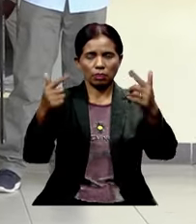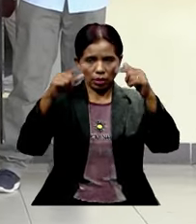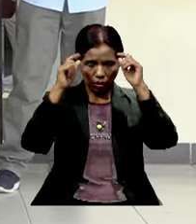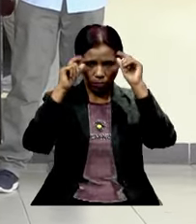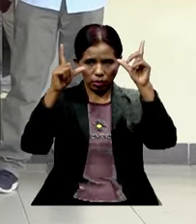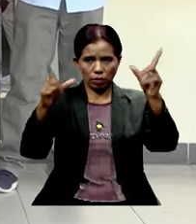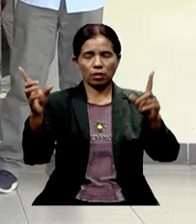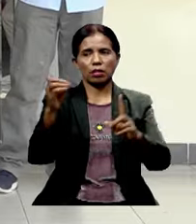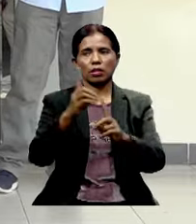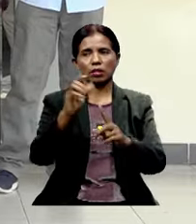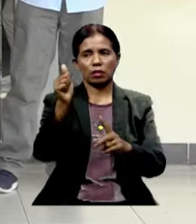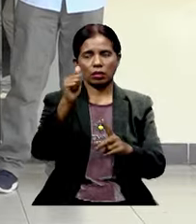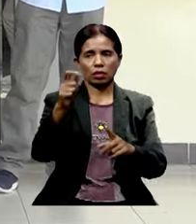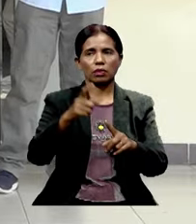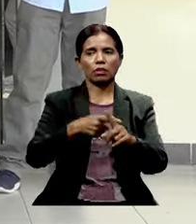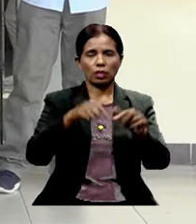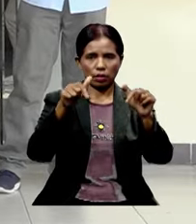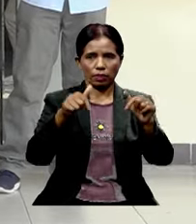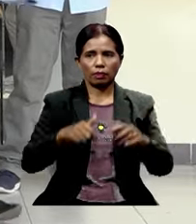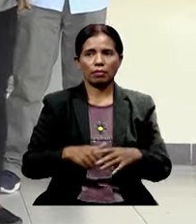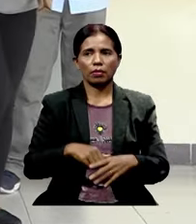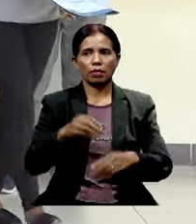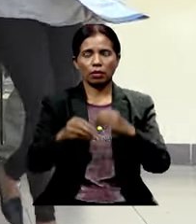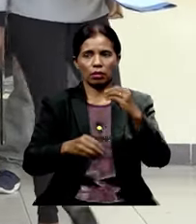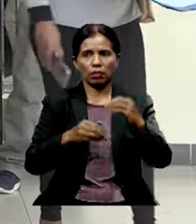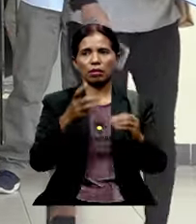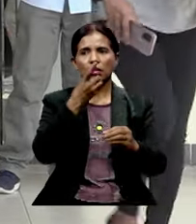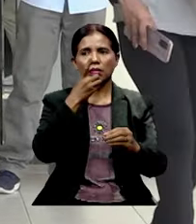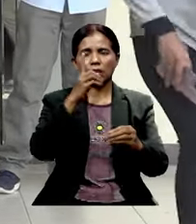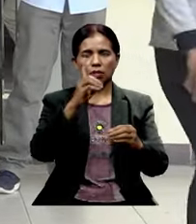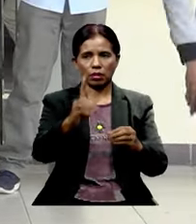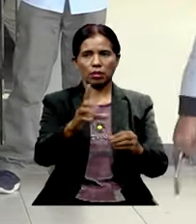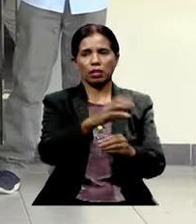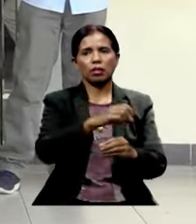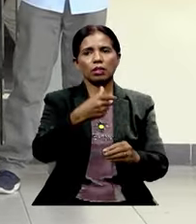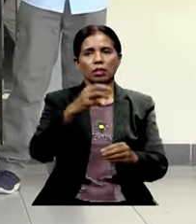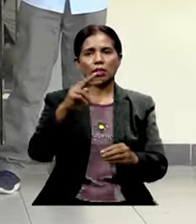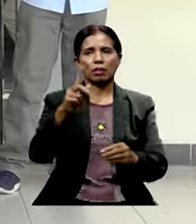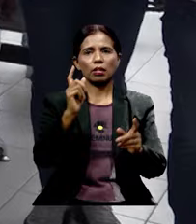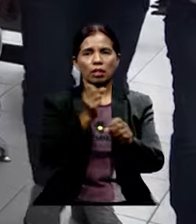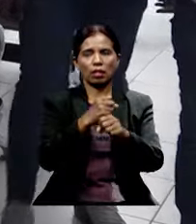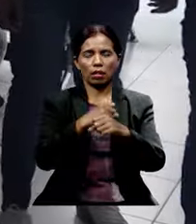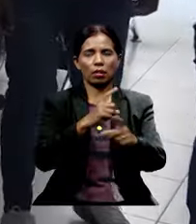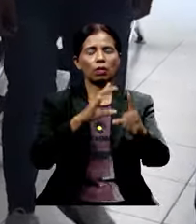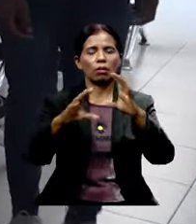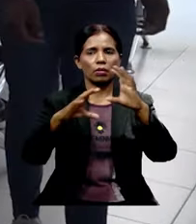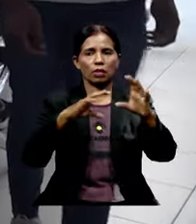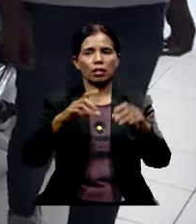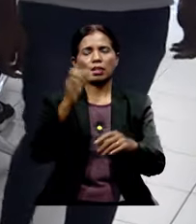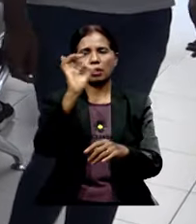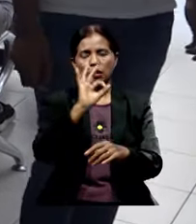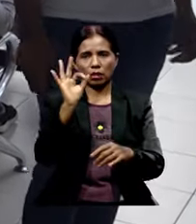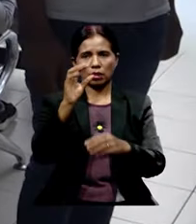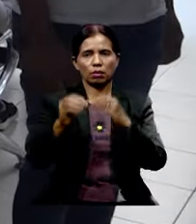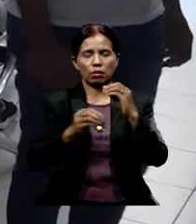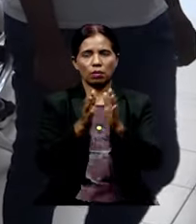Timor-Leste e a loron Sanulu fulané. Relaciona a declaração refere Ziemeni tenta halo confirmação e a sexta né quando